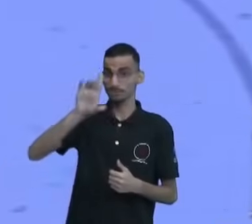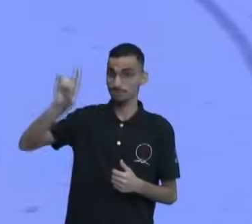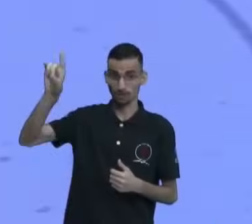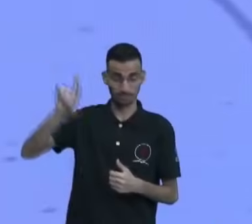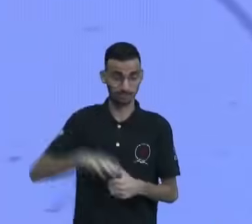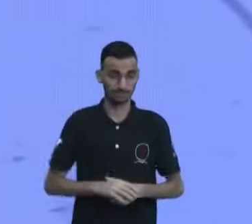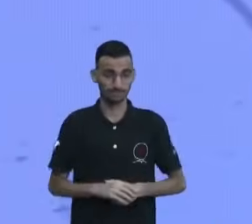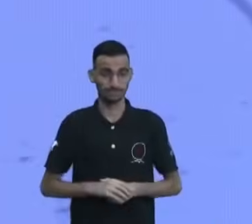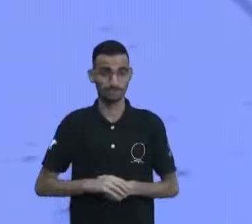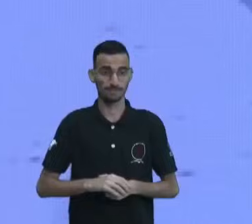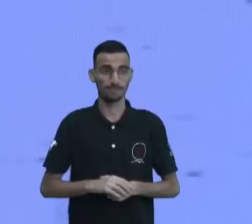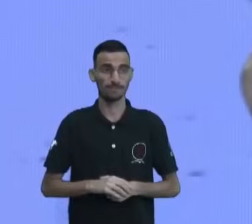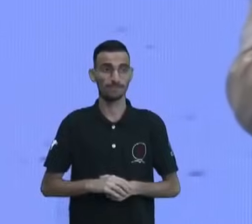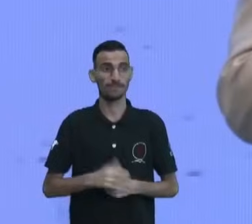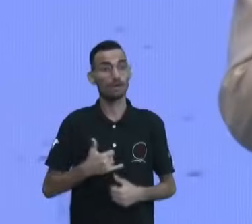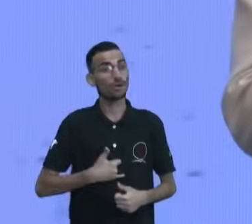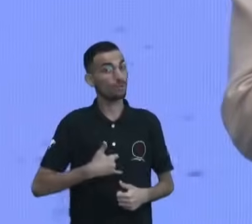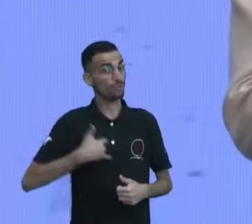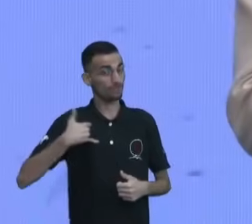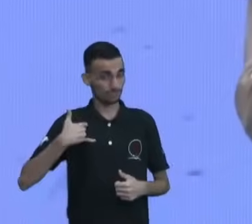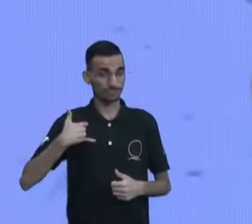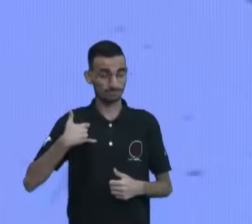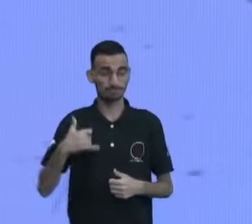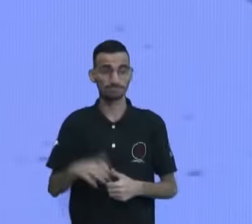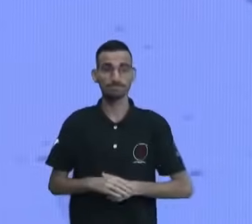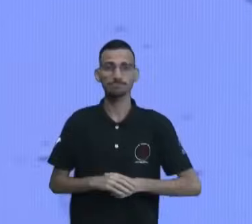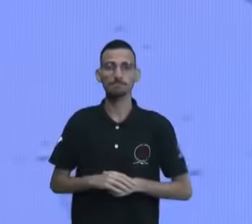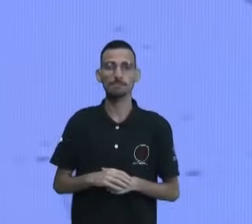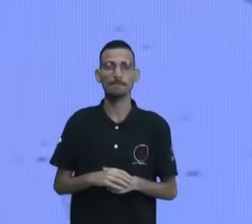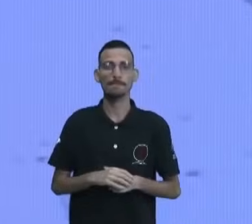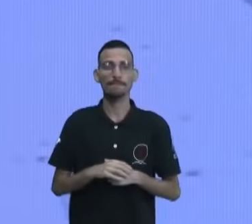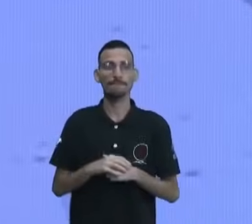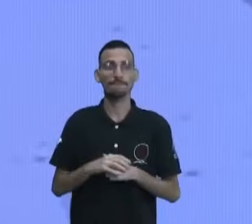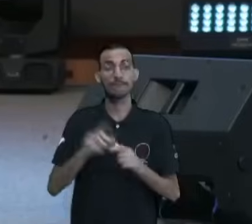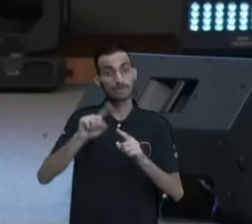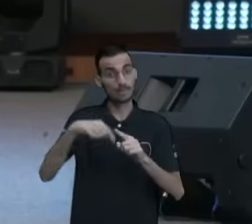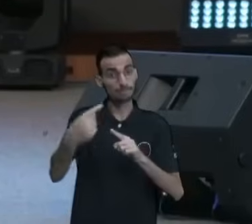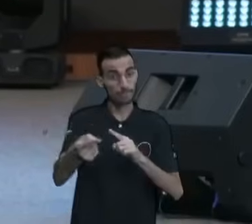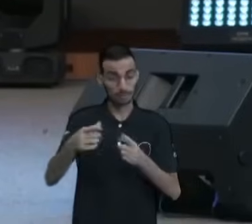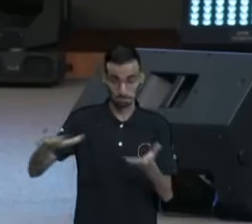aecu vez de espírito precede a